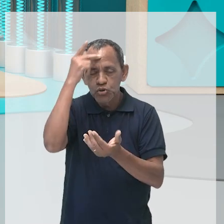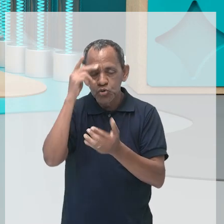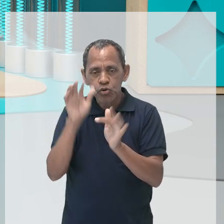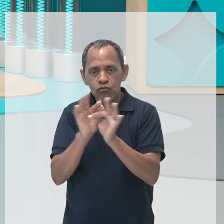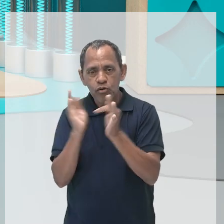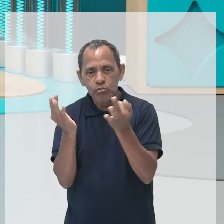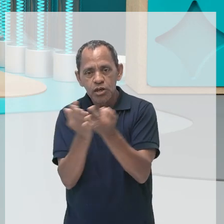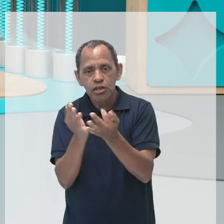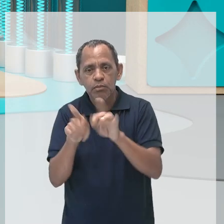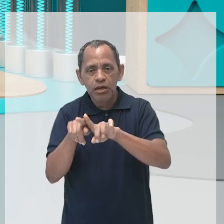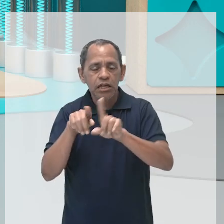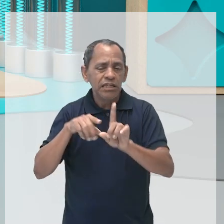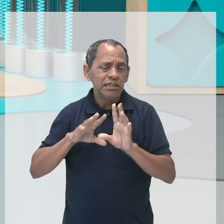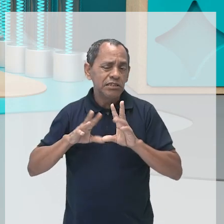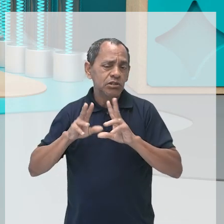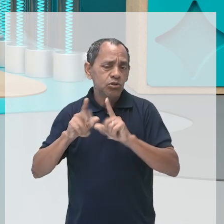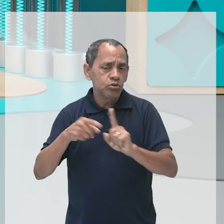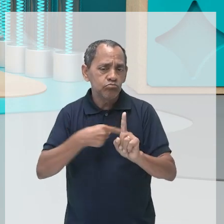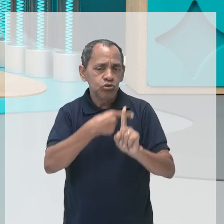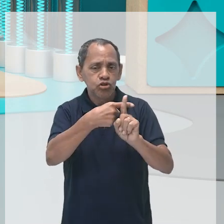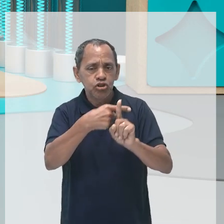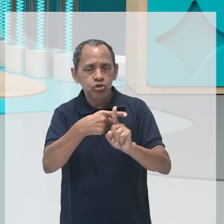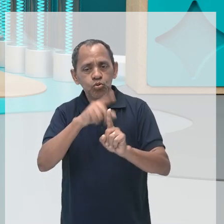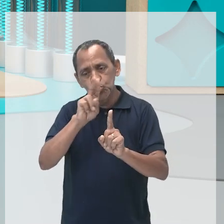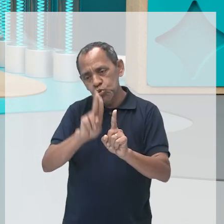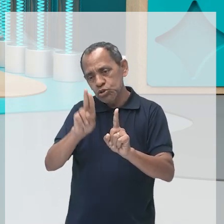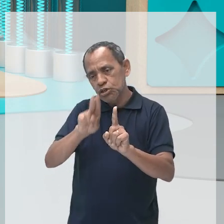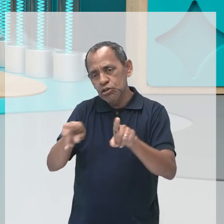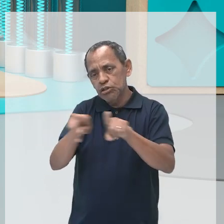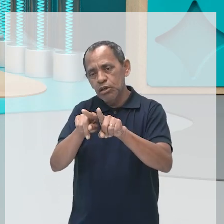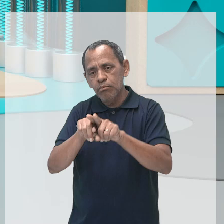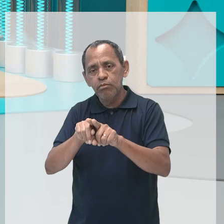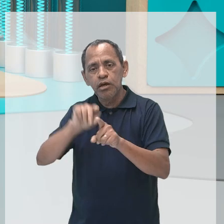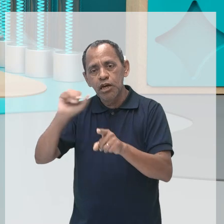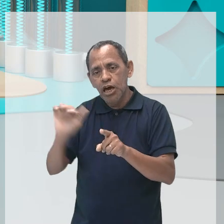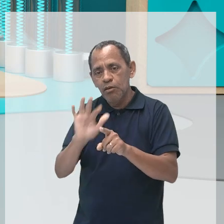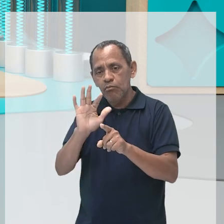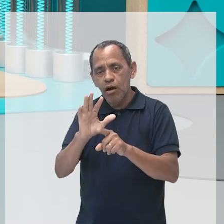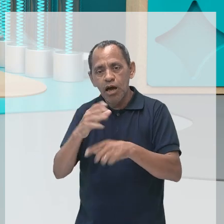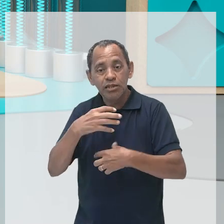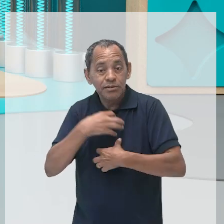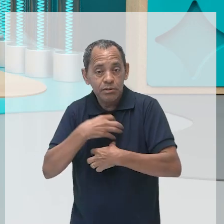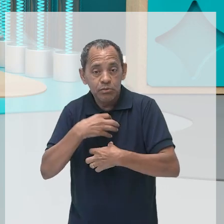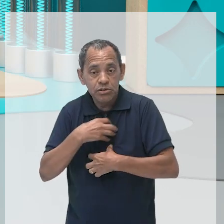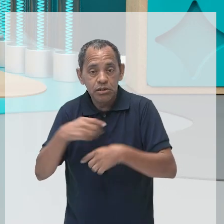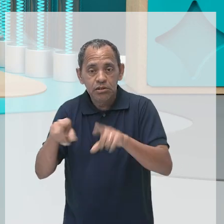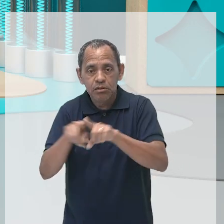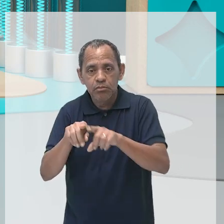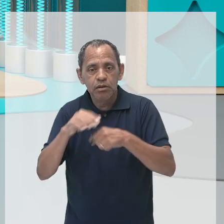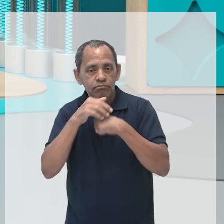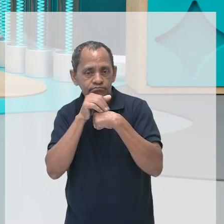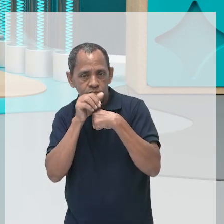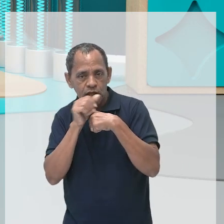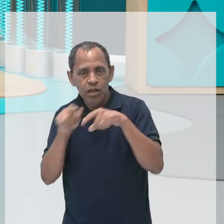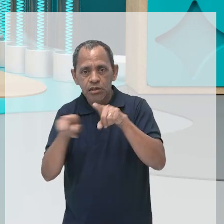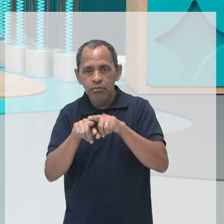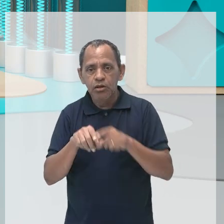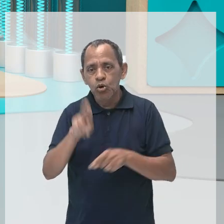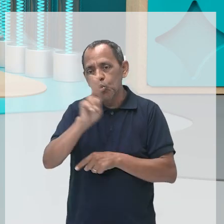uma ideia positiva, utilizando essa imagem também, apelando para o ato emocional. Perceba que muitas vezes, quando nós temos uso